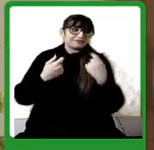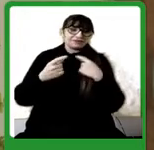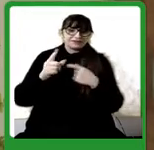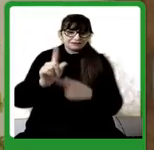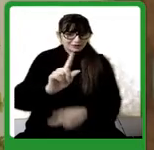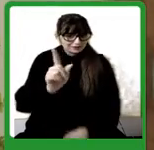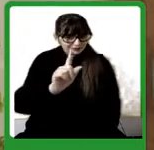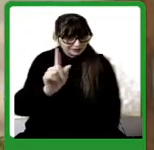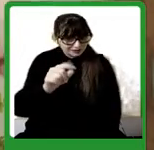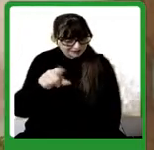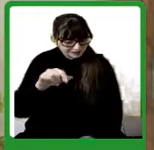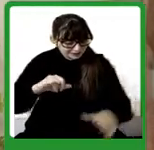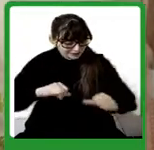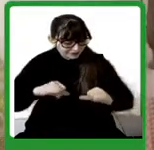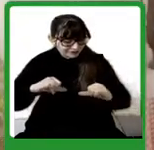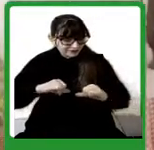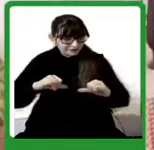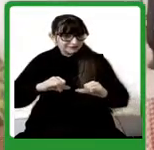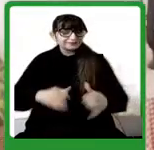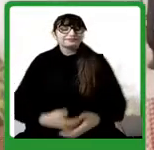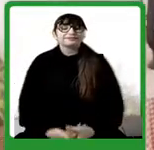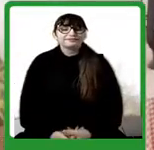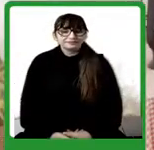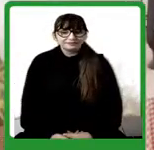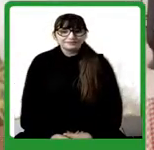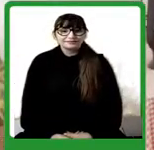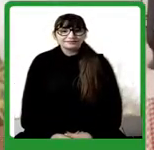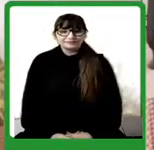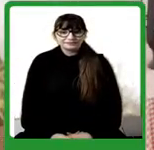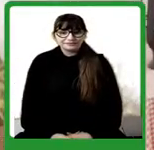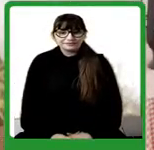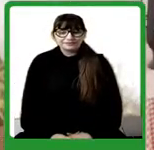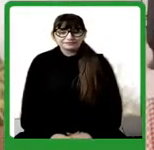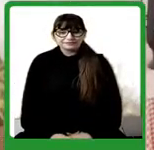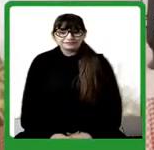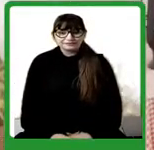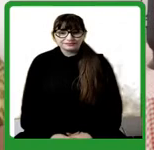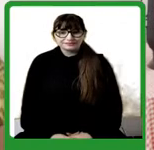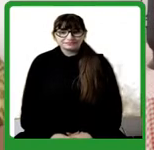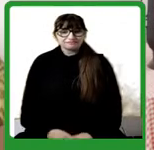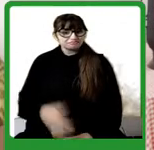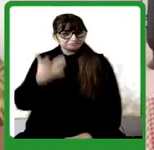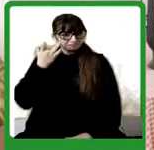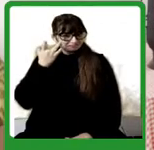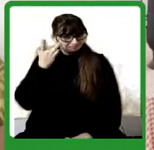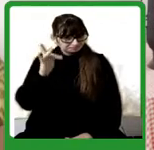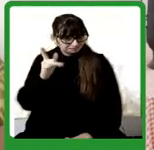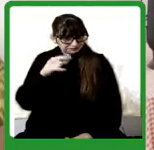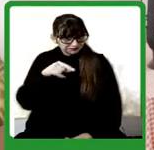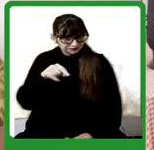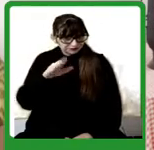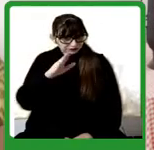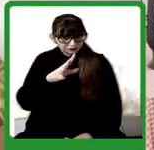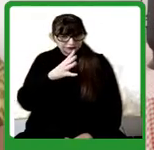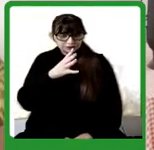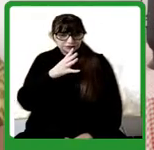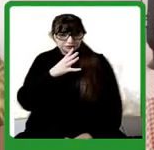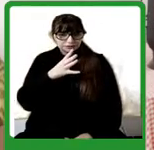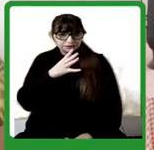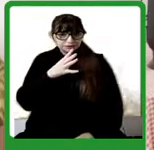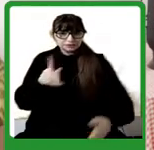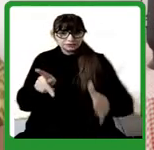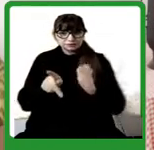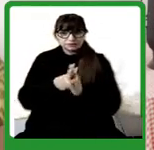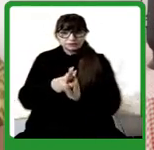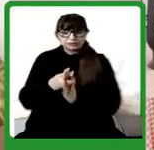vocês, tá? Conta daquela hora que tu ficou assustado que terminou a luz. Sim, também, eu não sei se vocês já conhecem a região aqui de Ametista, toda a região